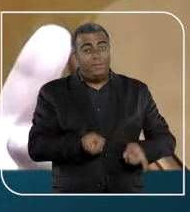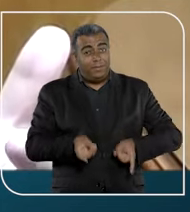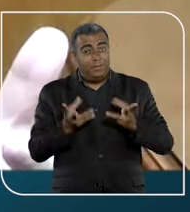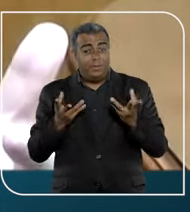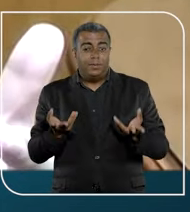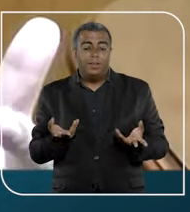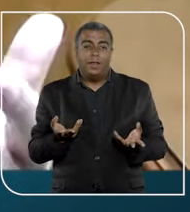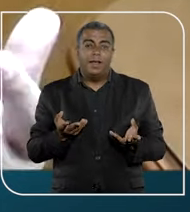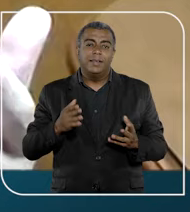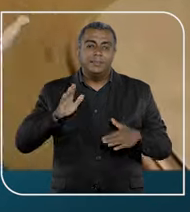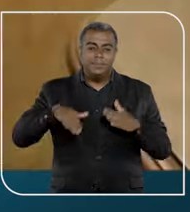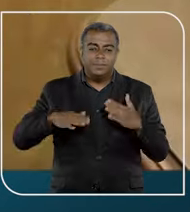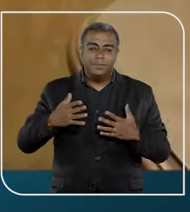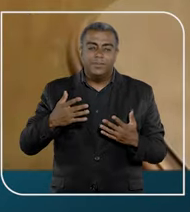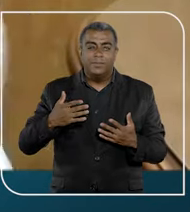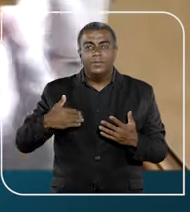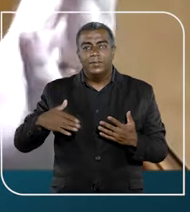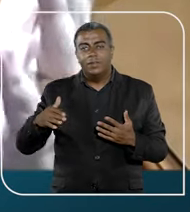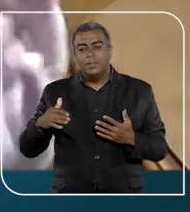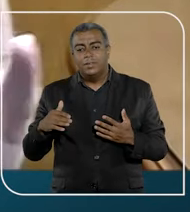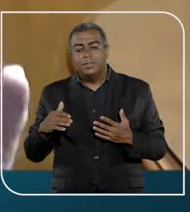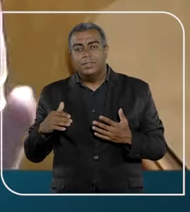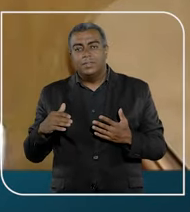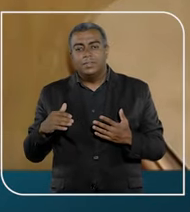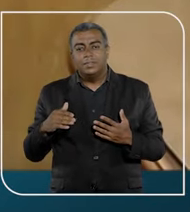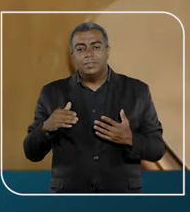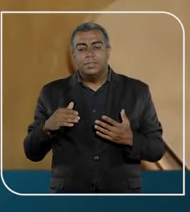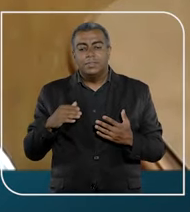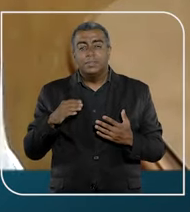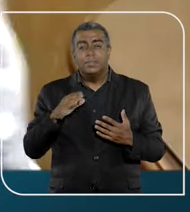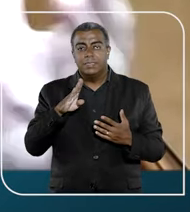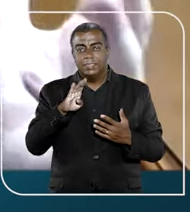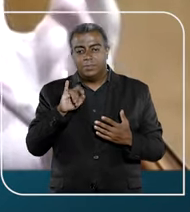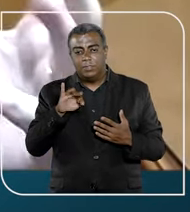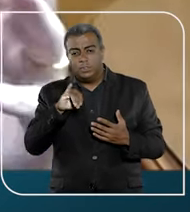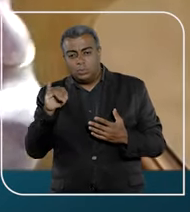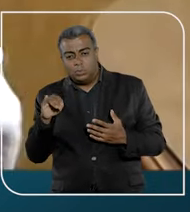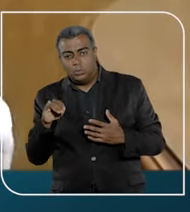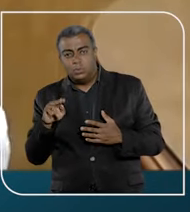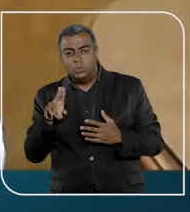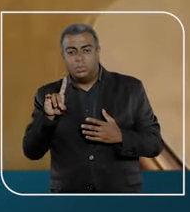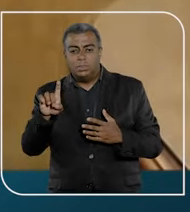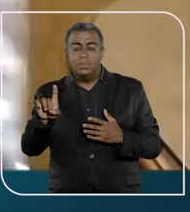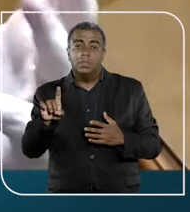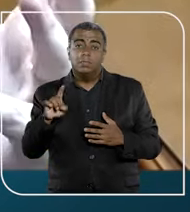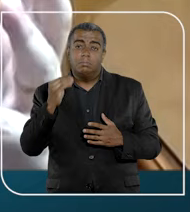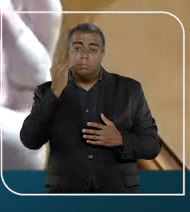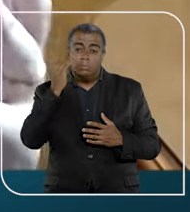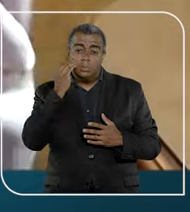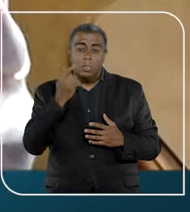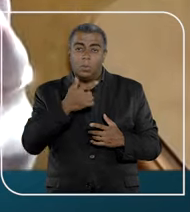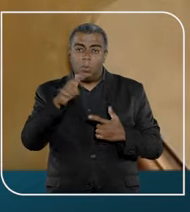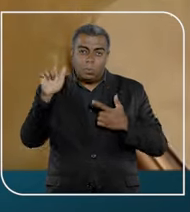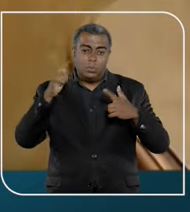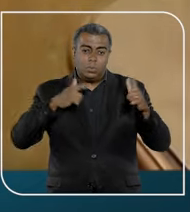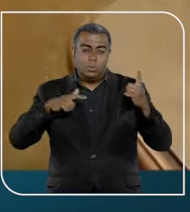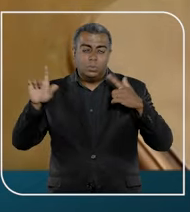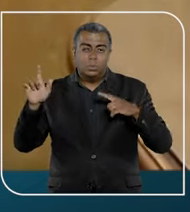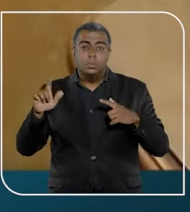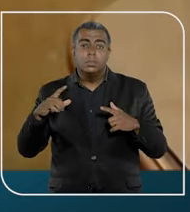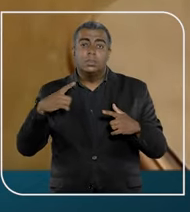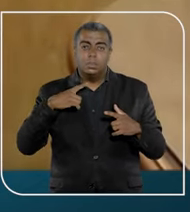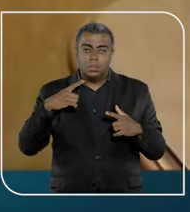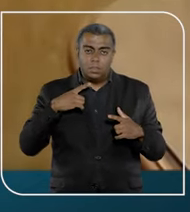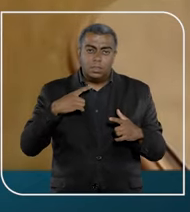devedor. Tá? Normalmente a gente faz lá o se esbajude, se não der nada, a gente começa